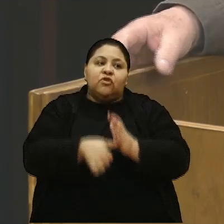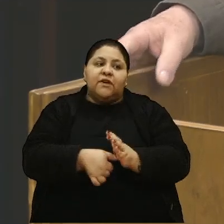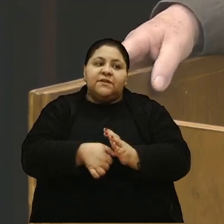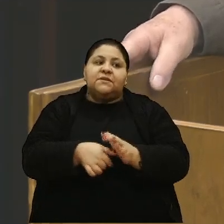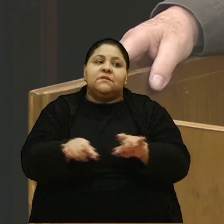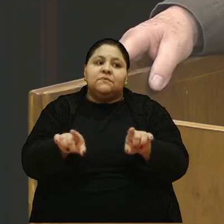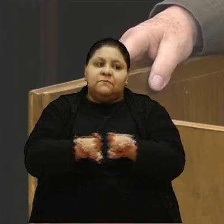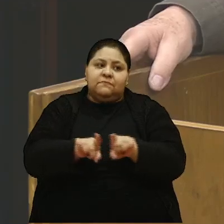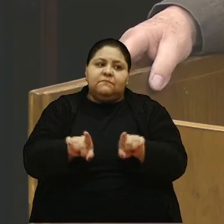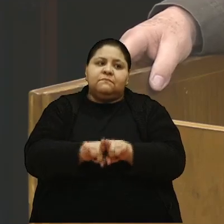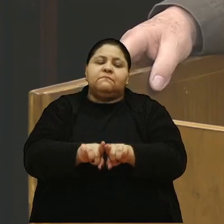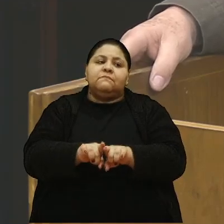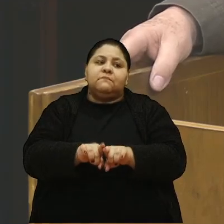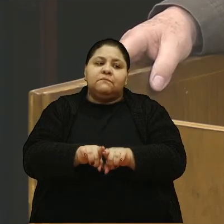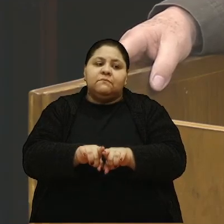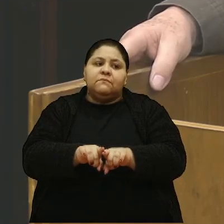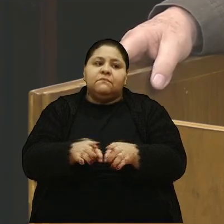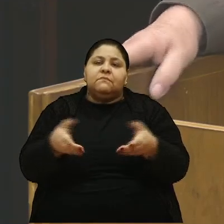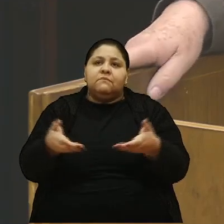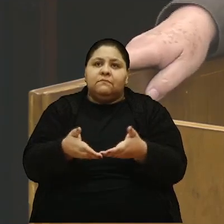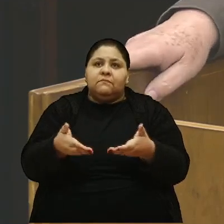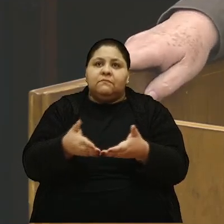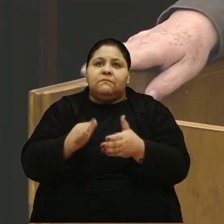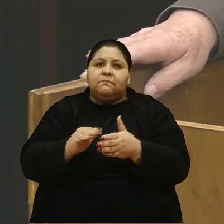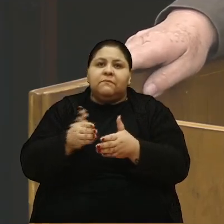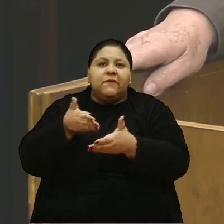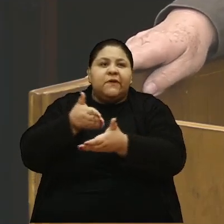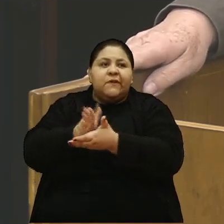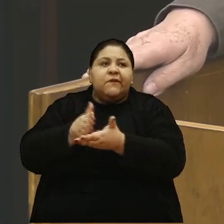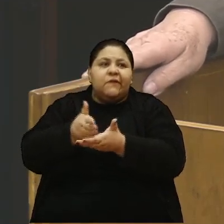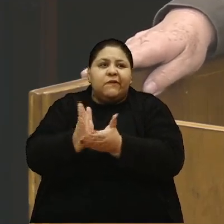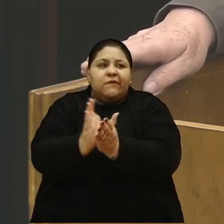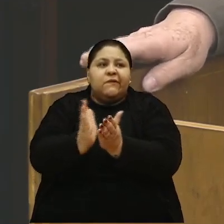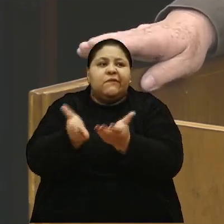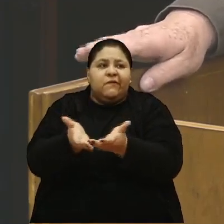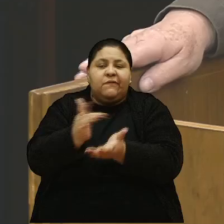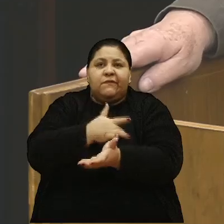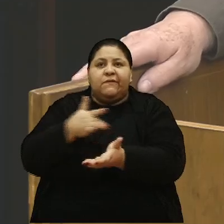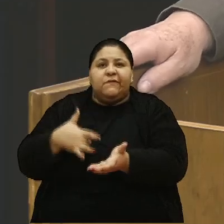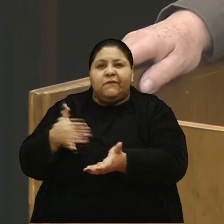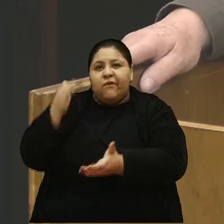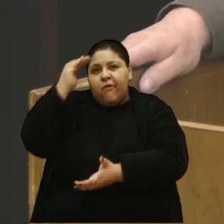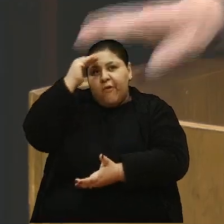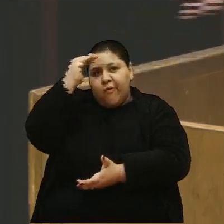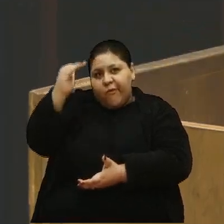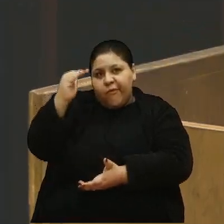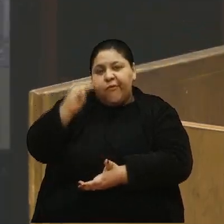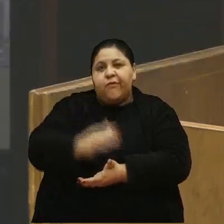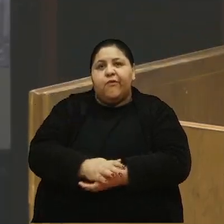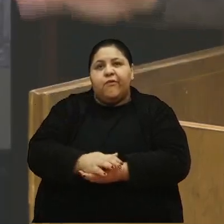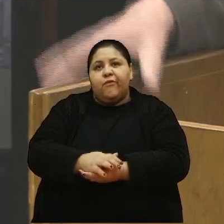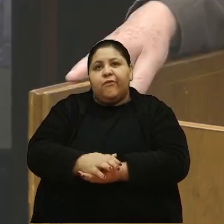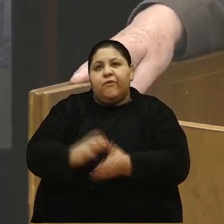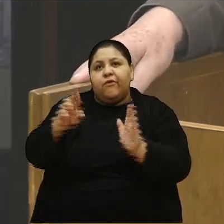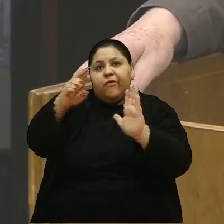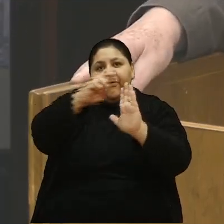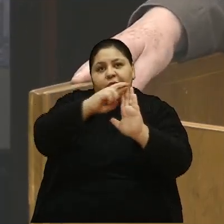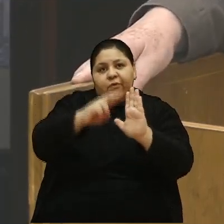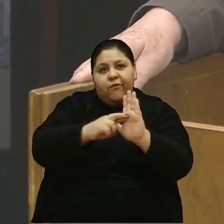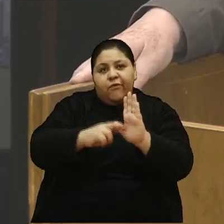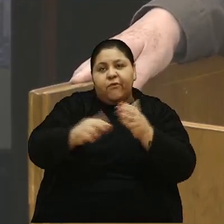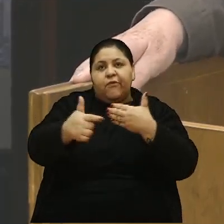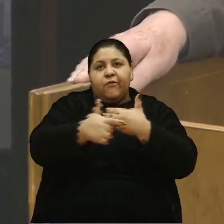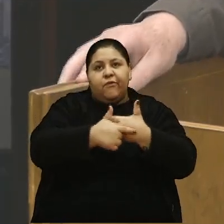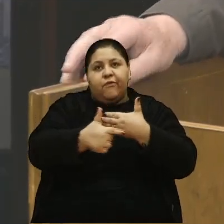concluo, senhora presidente, provocar a Comissão de Saúde e Meio Ambiente, porque eu gosto muito de respeitar a liturgia dos nossos cargos